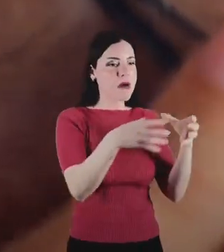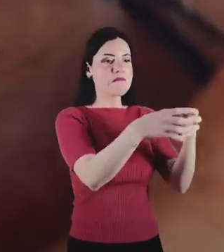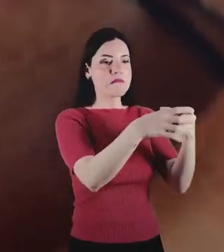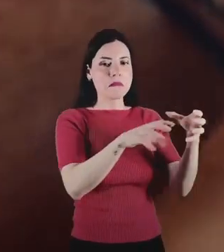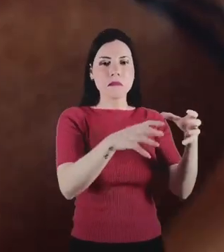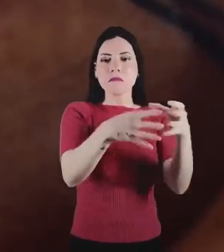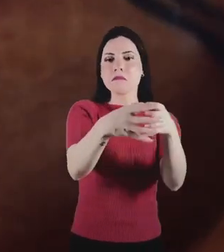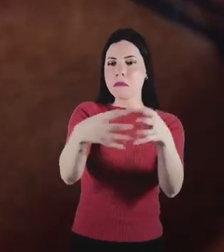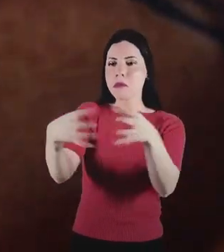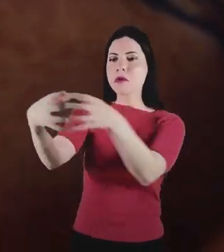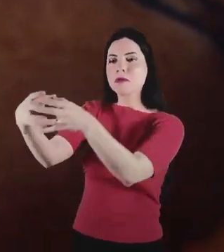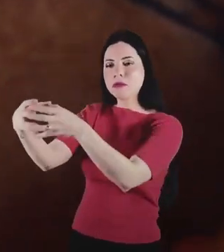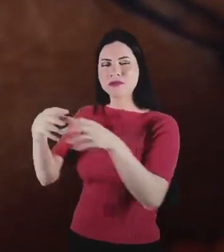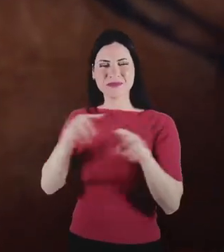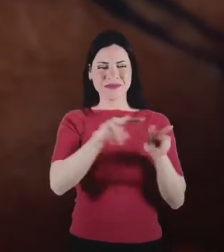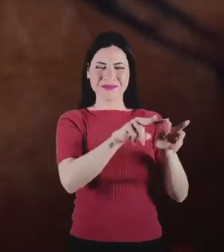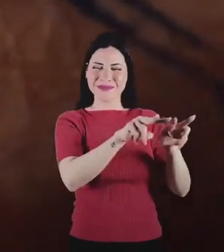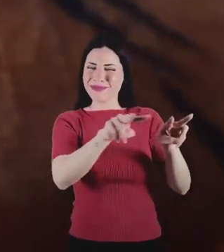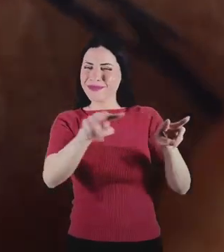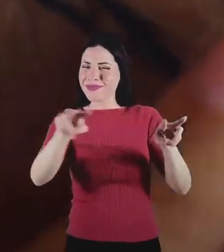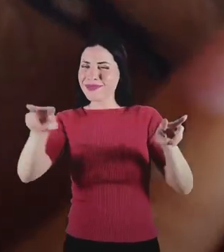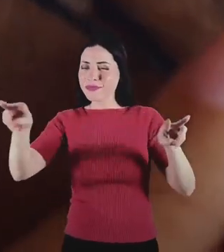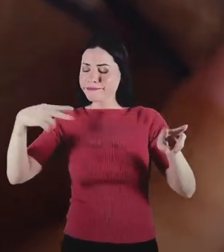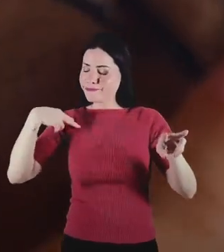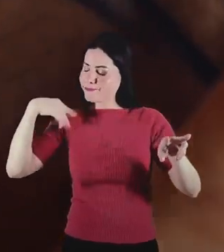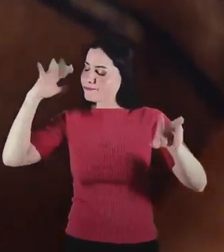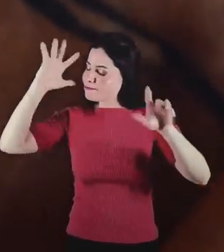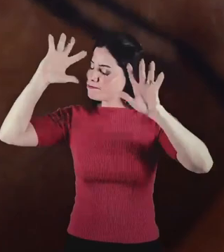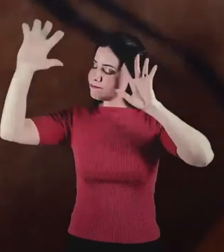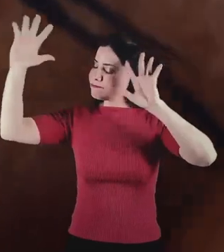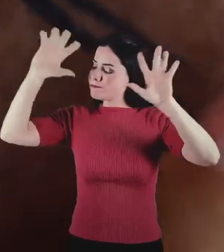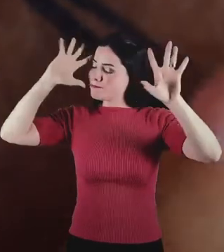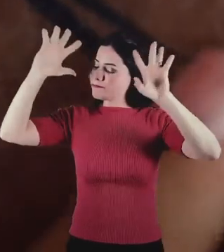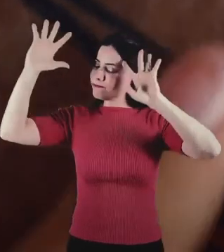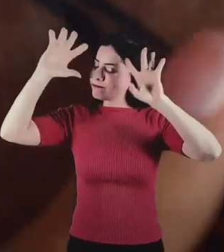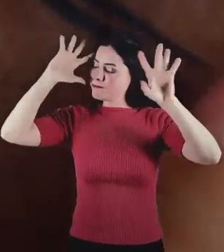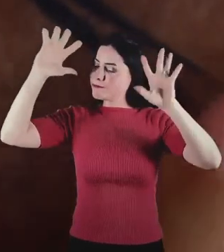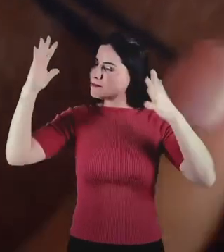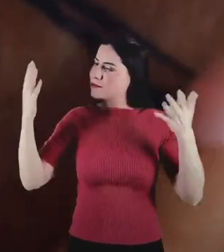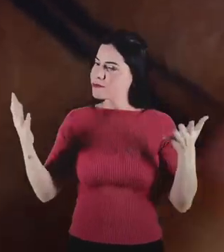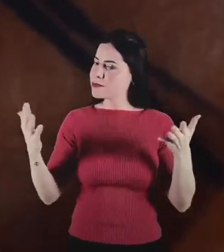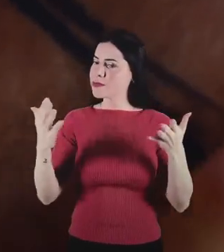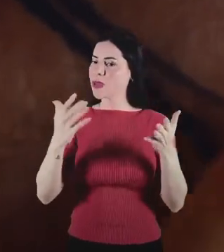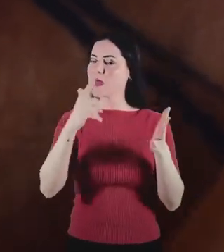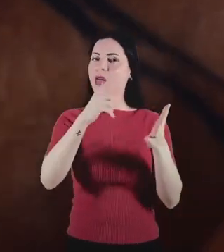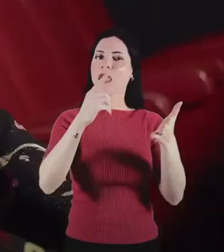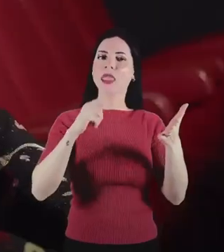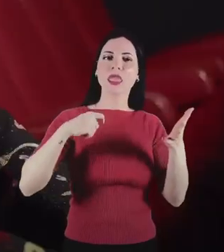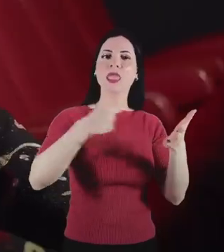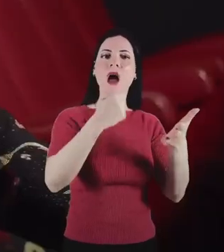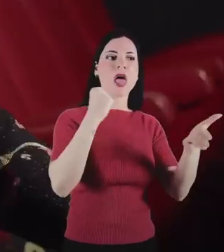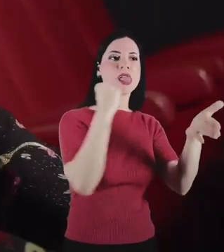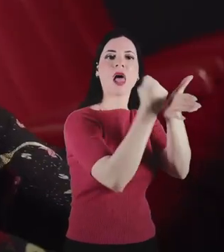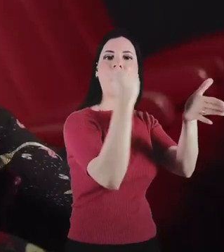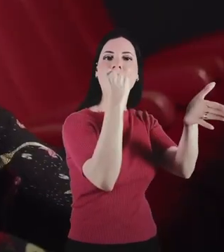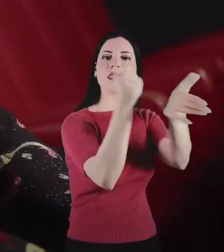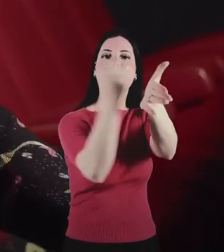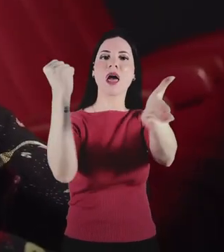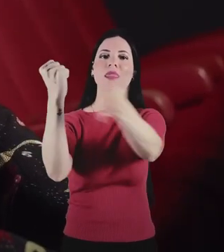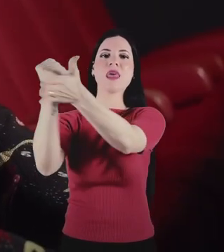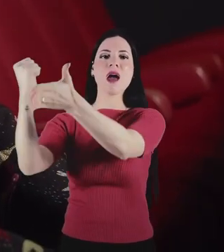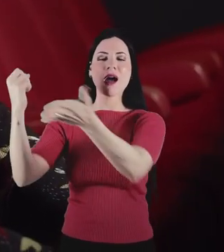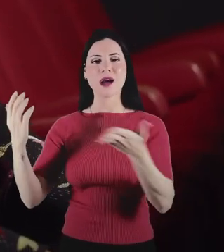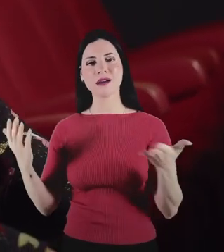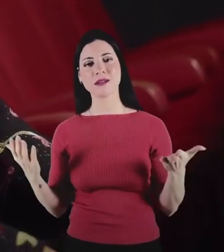tudo, né? E eu tenho refletido muito sobre isso, né? Isso, de uma certa forma, é muito estigmatizador, né?